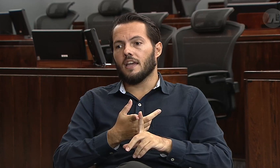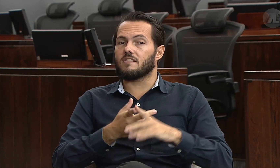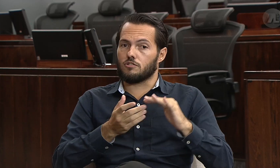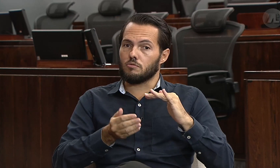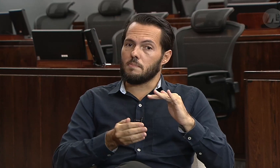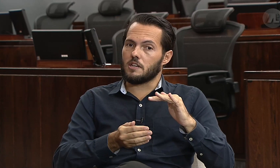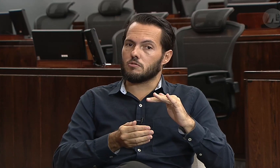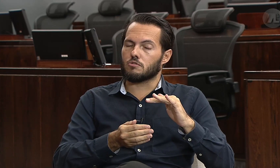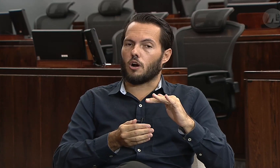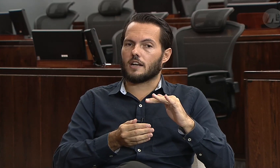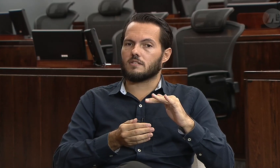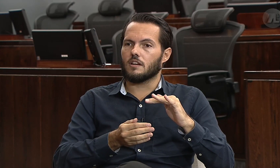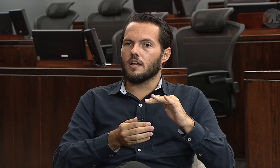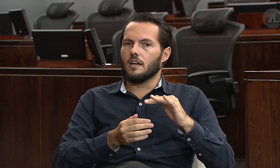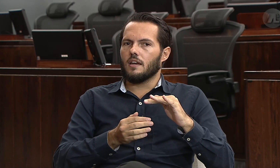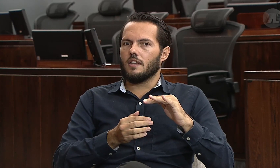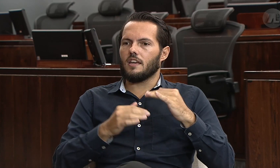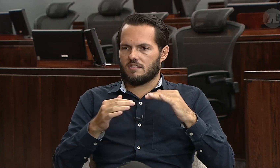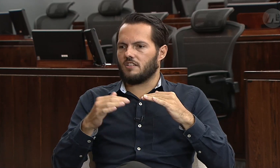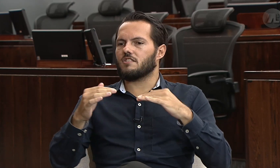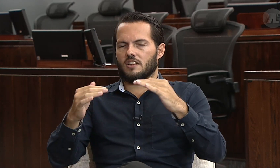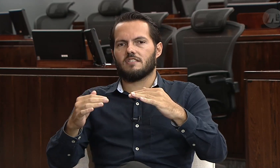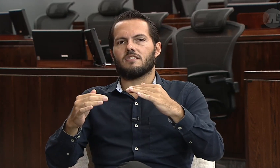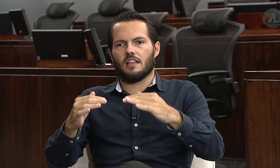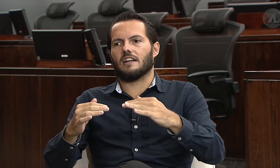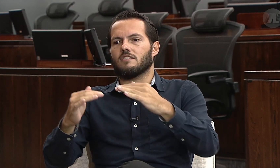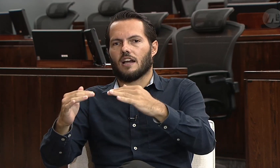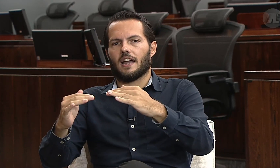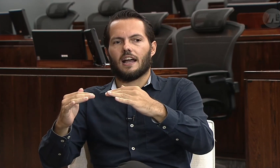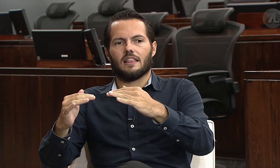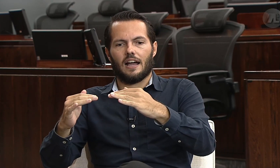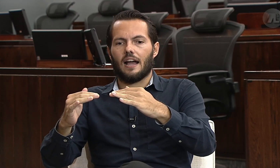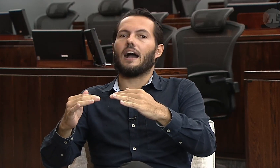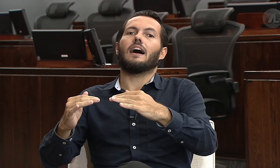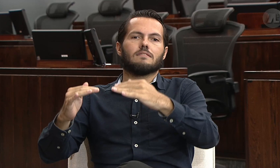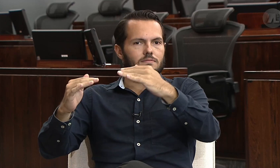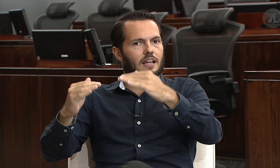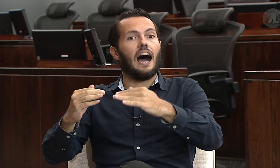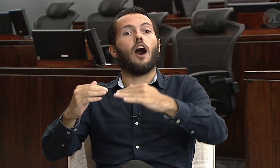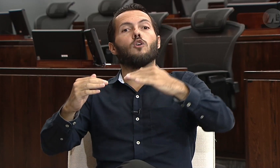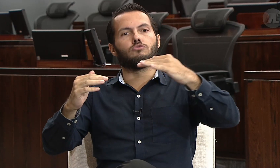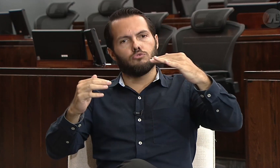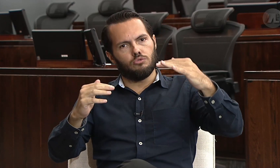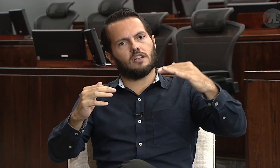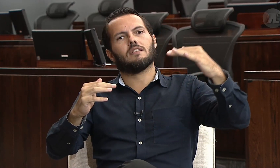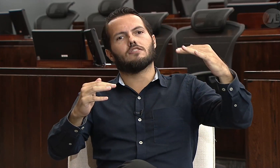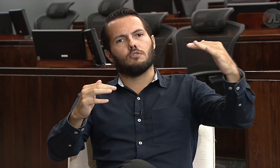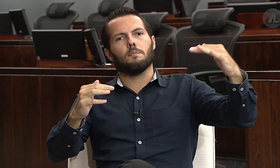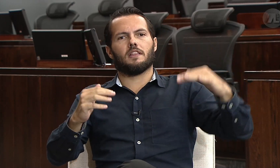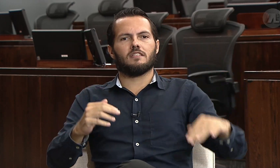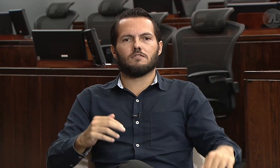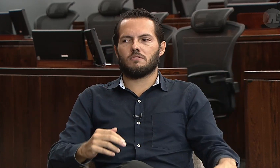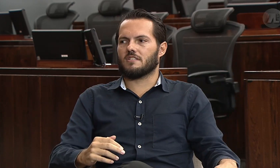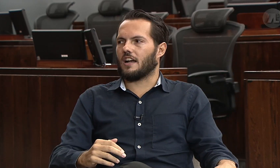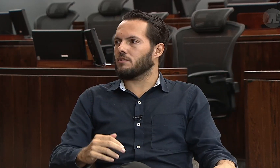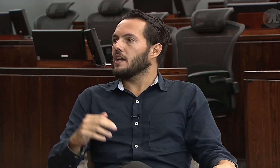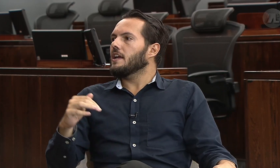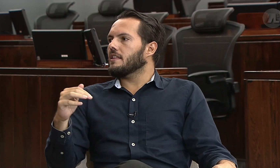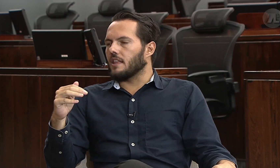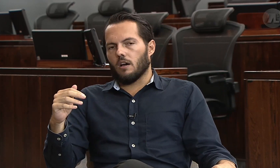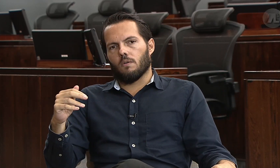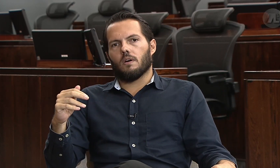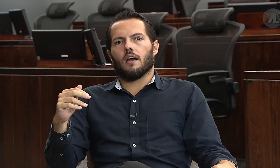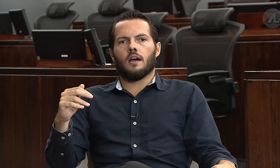pagamentos? Existe um limite nos cortes e existe a necessidade de arrecadar à altura das competências do